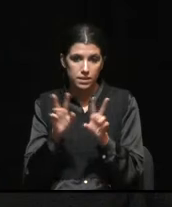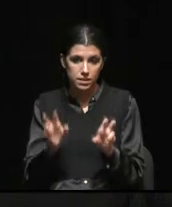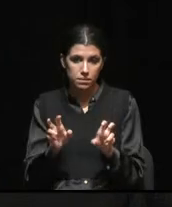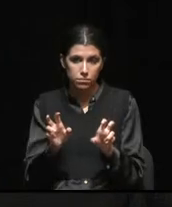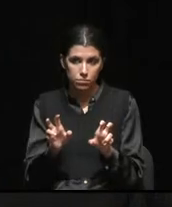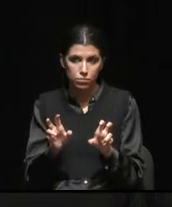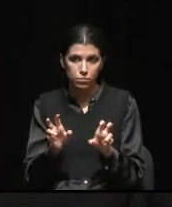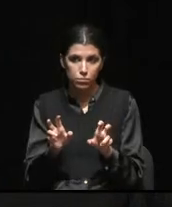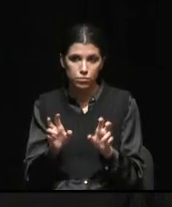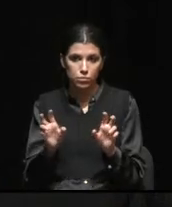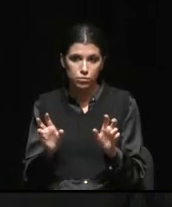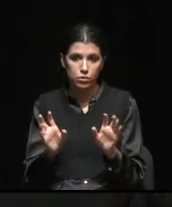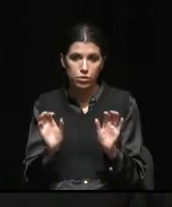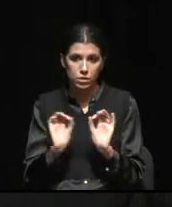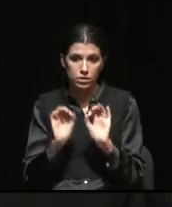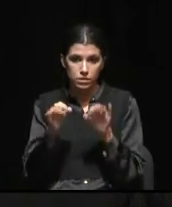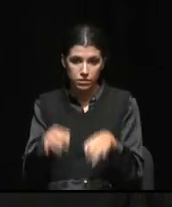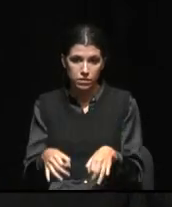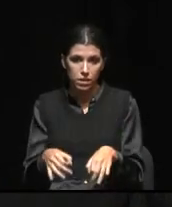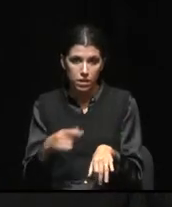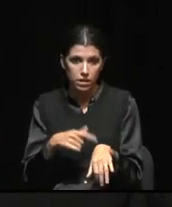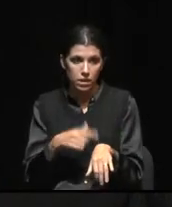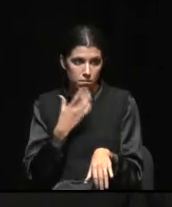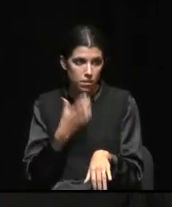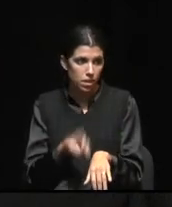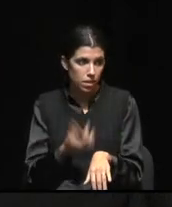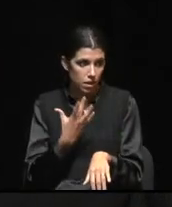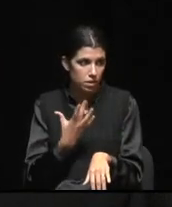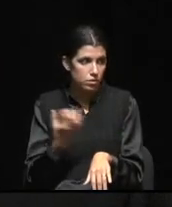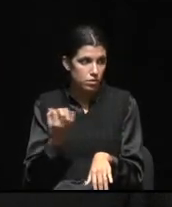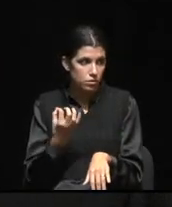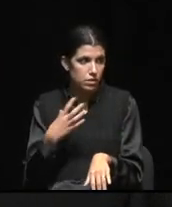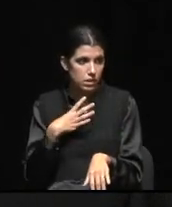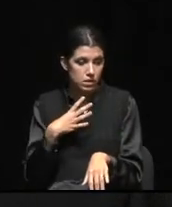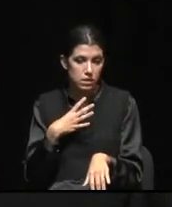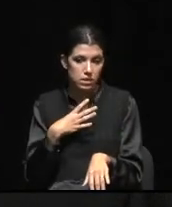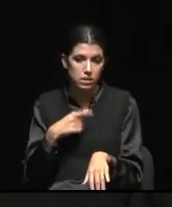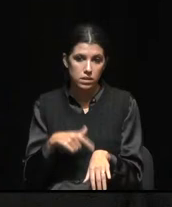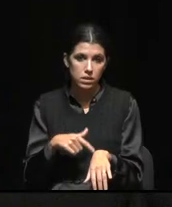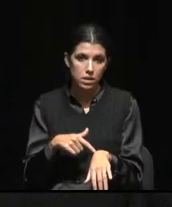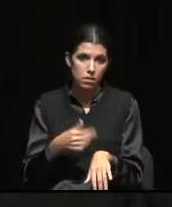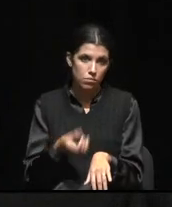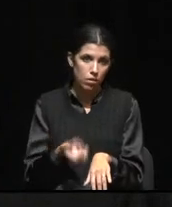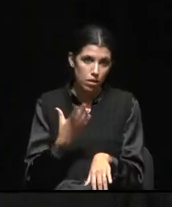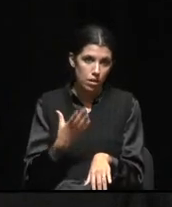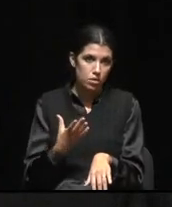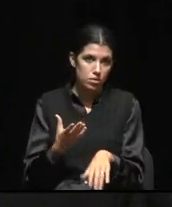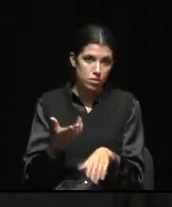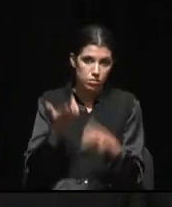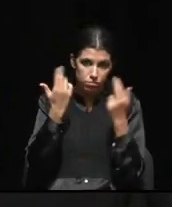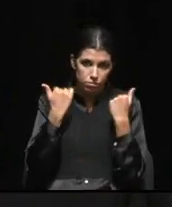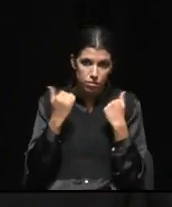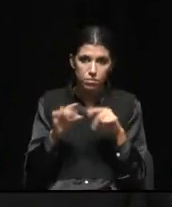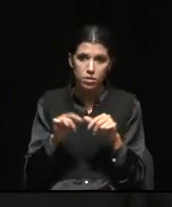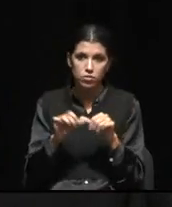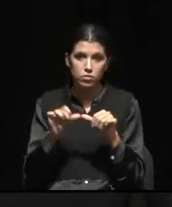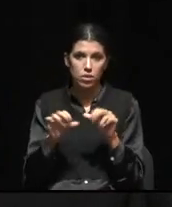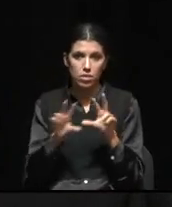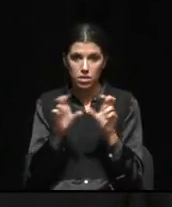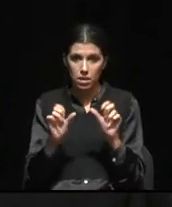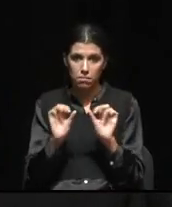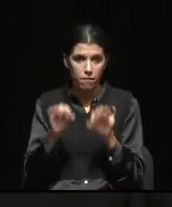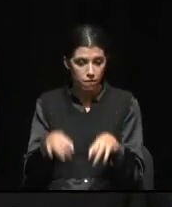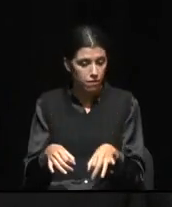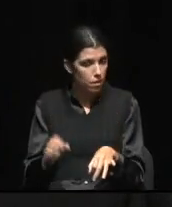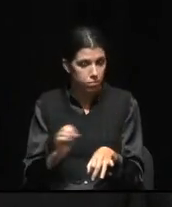cedência de tempo eh de facto ind sugerimos aceitamos que houe cedência de tempo mas não há cedência de tempo no encerramento há